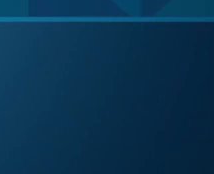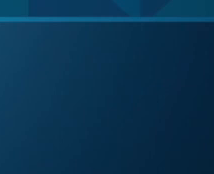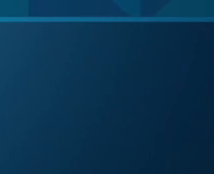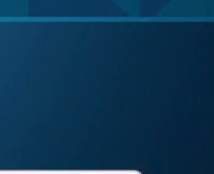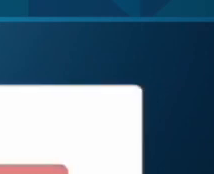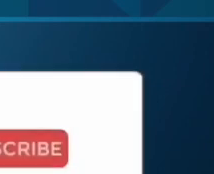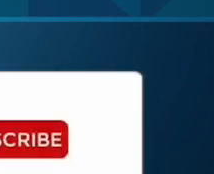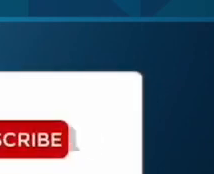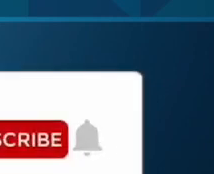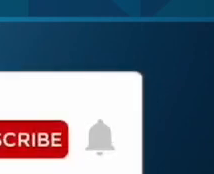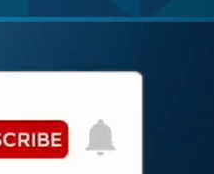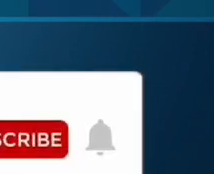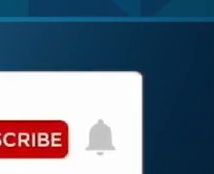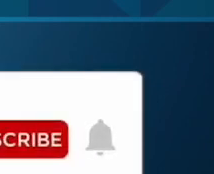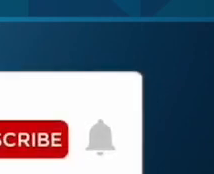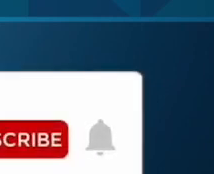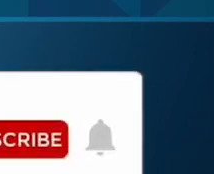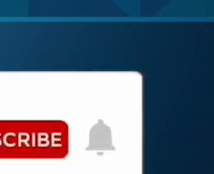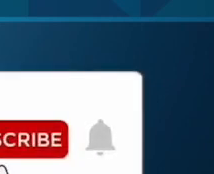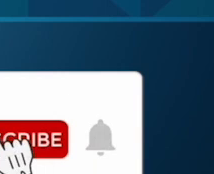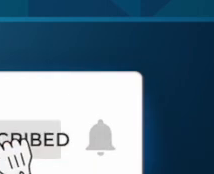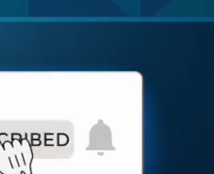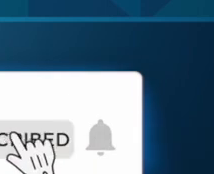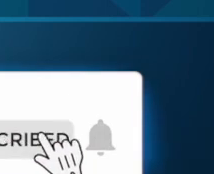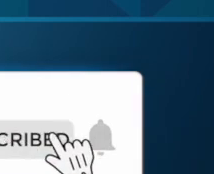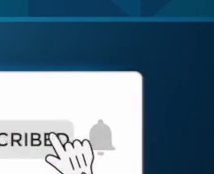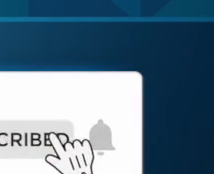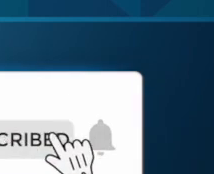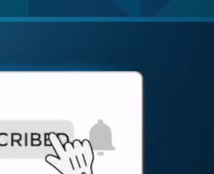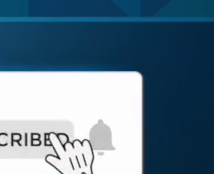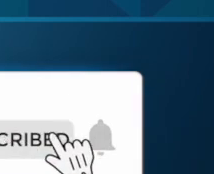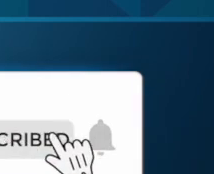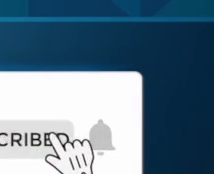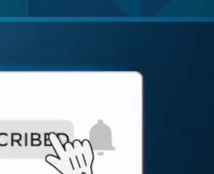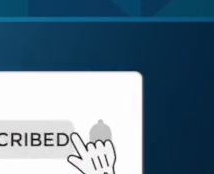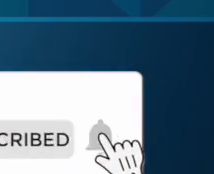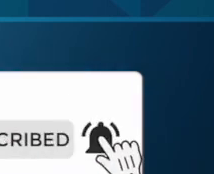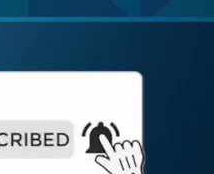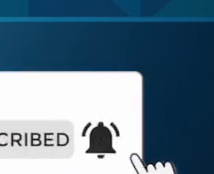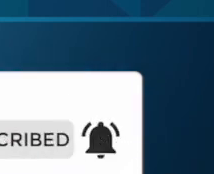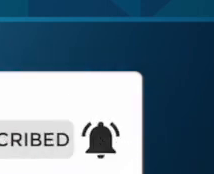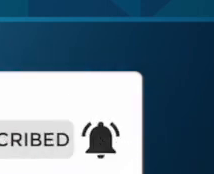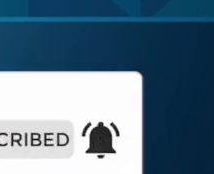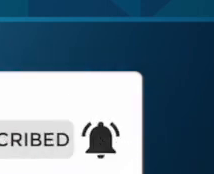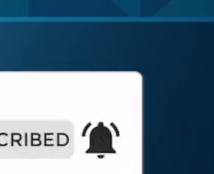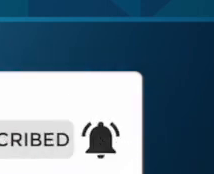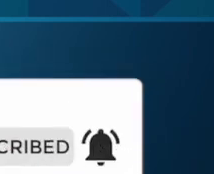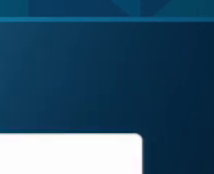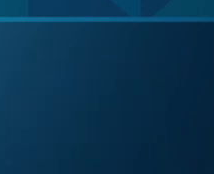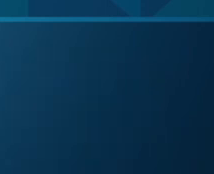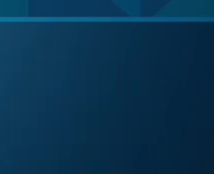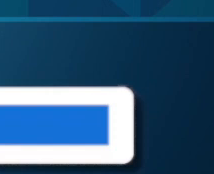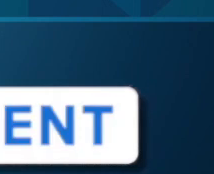informação factuais no atuais, que ta haluha inscreva iha canal RTTL, hanehang botão